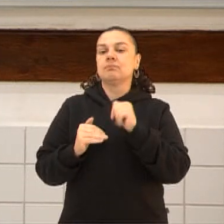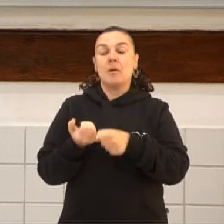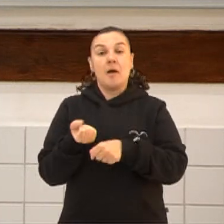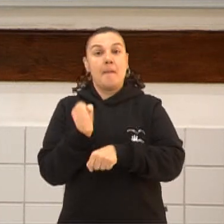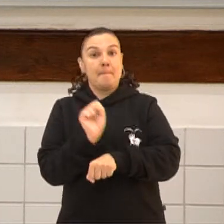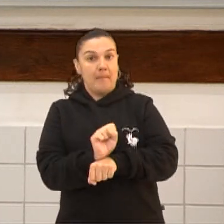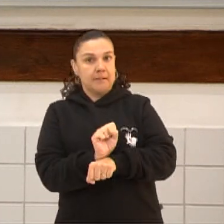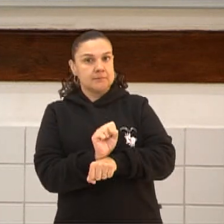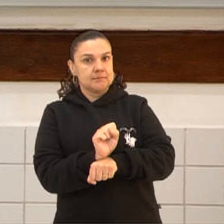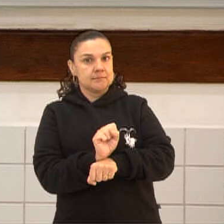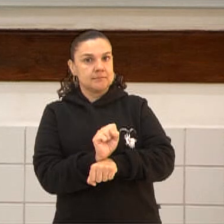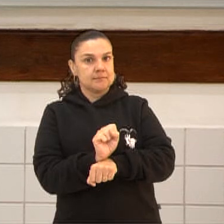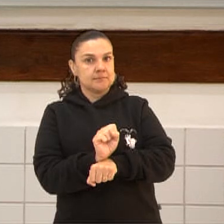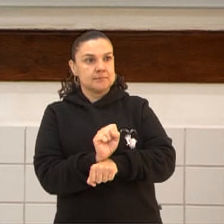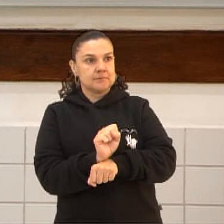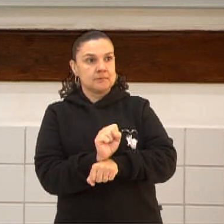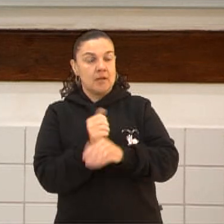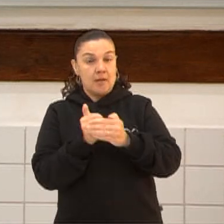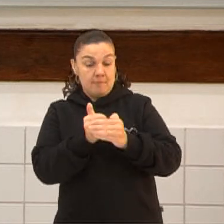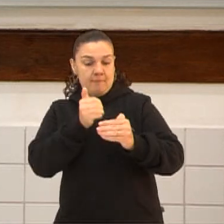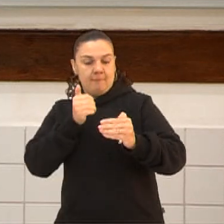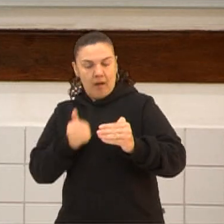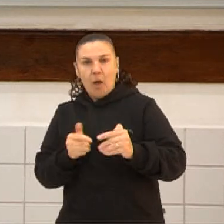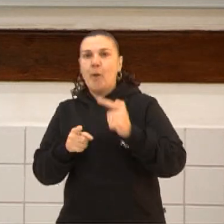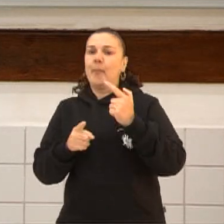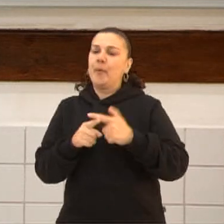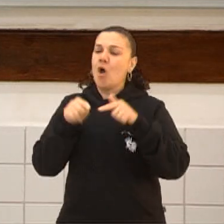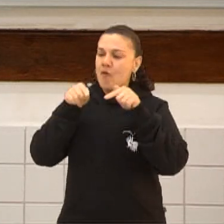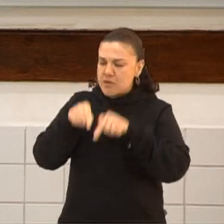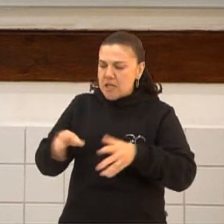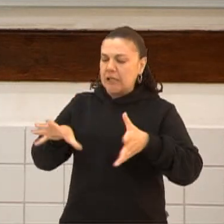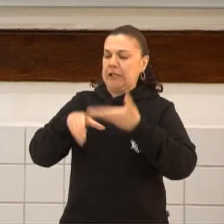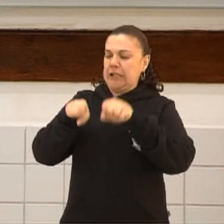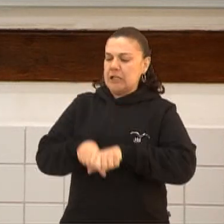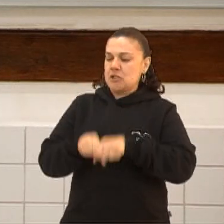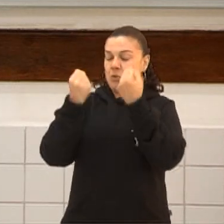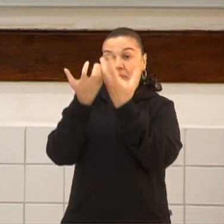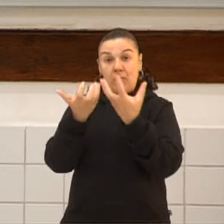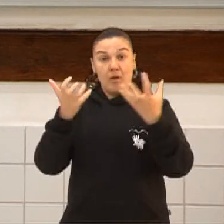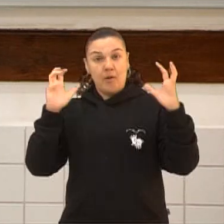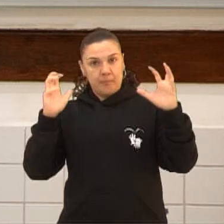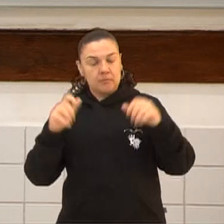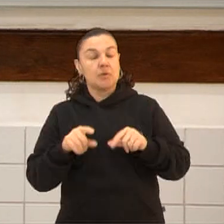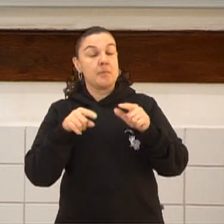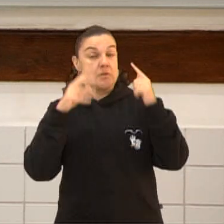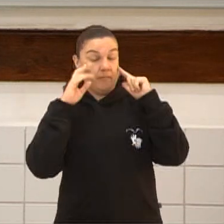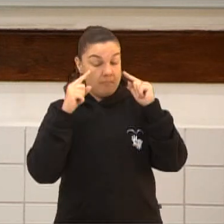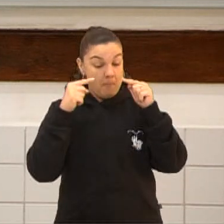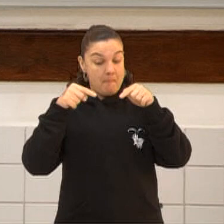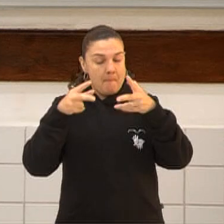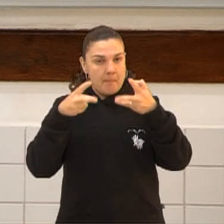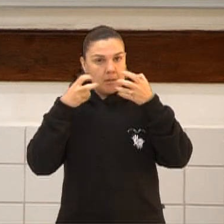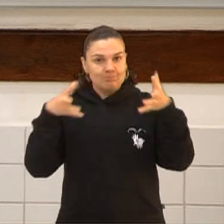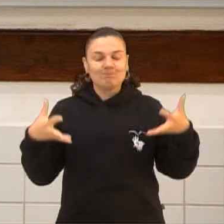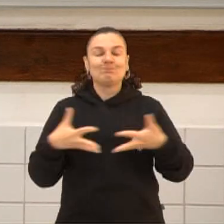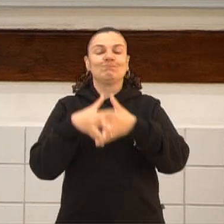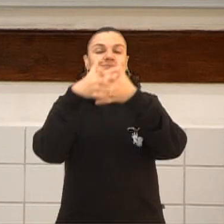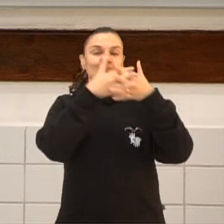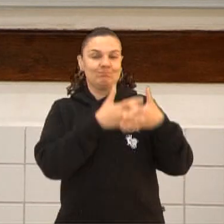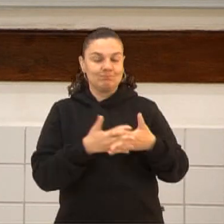o seu desenvolvimento em nome da questão ecológica. Então, para a gente perceber o quanto é complexa essa questão